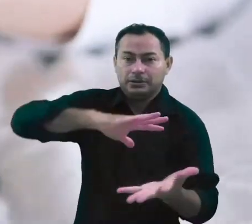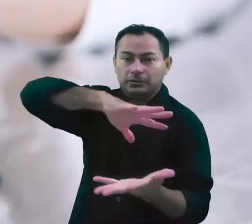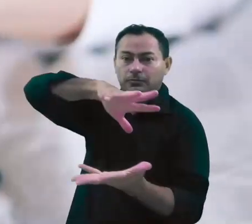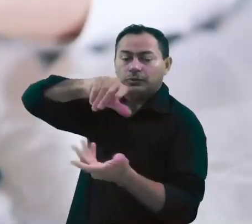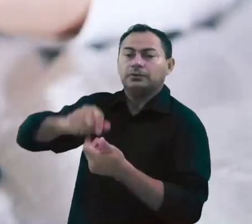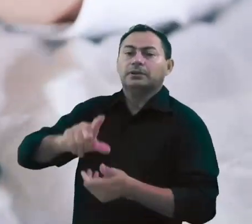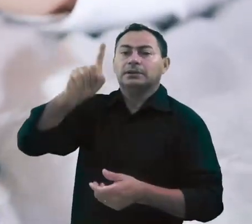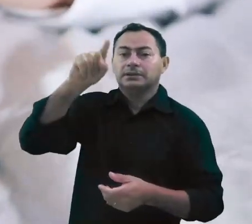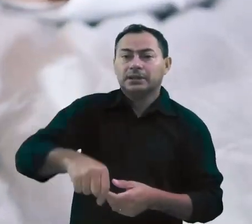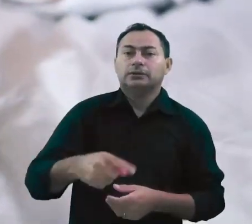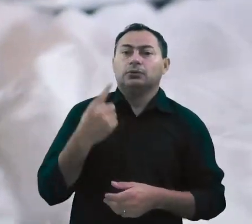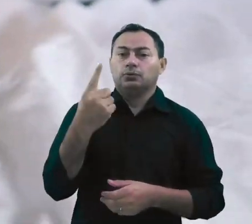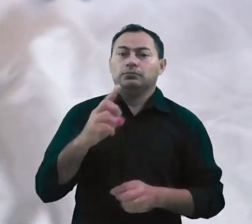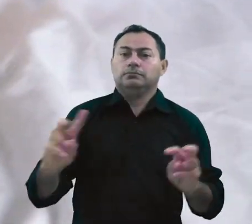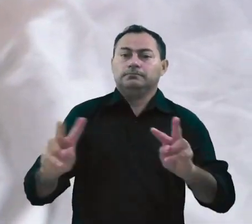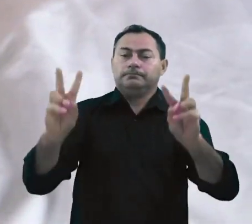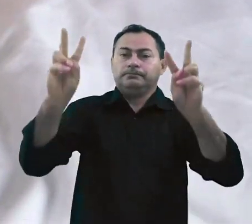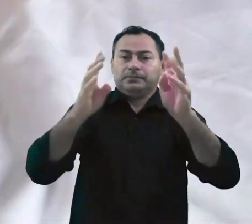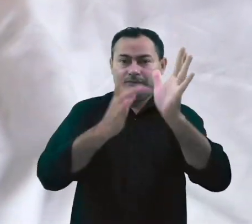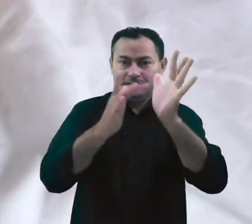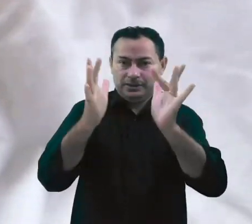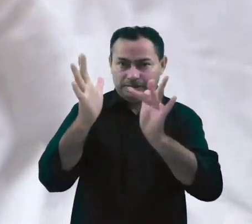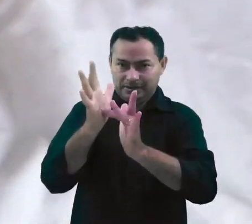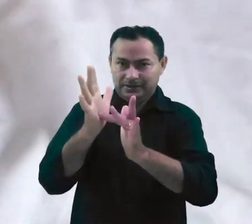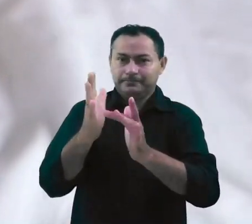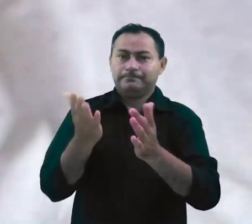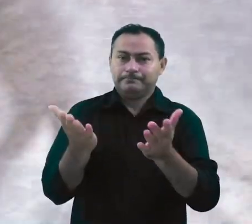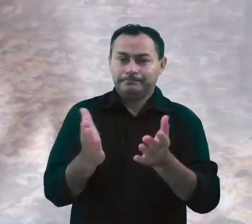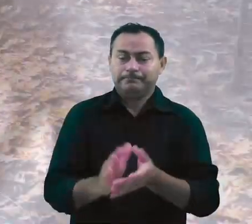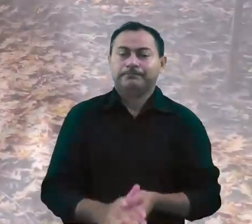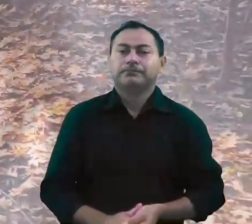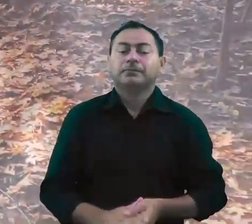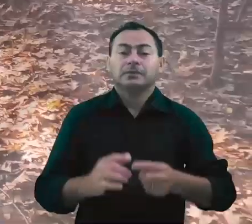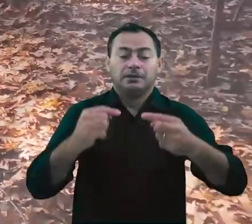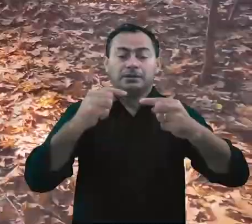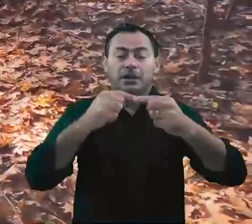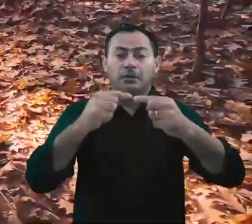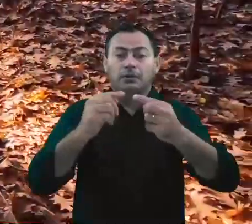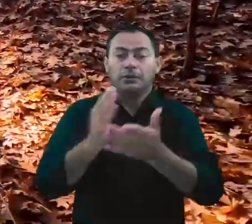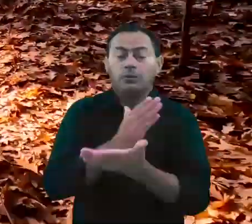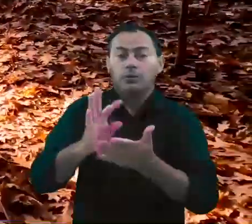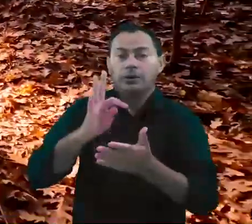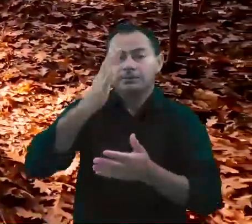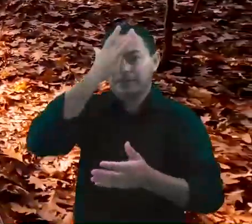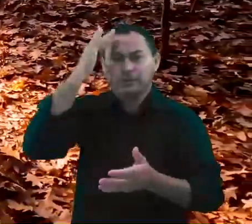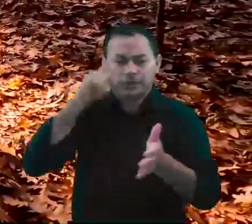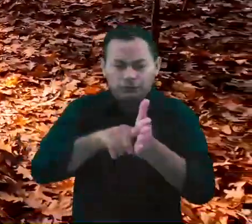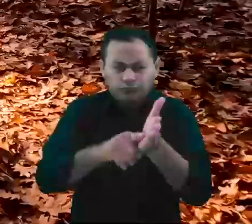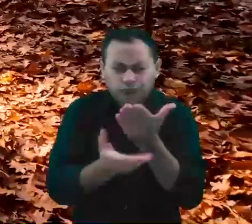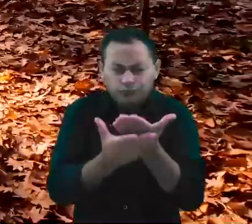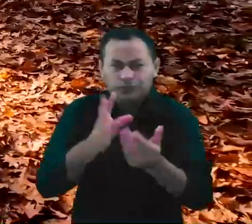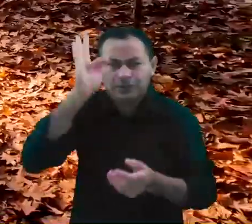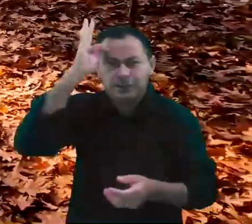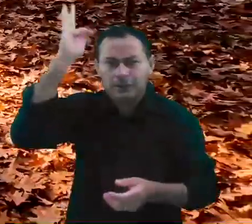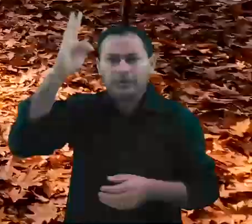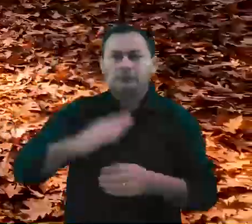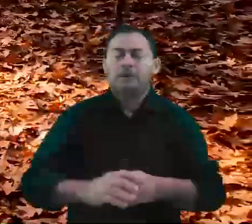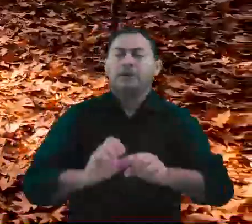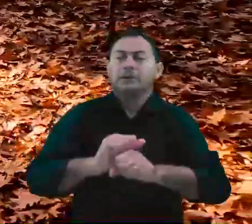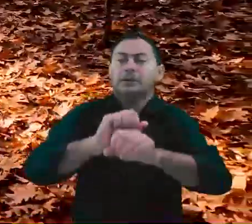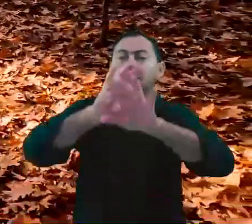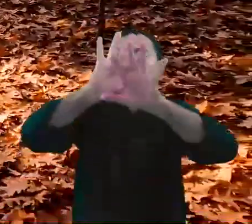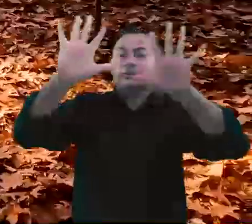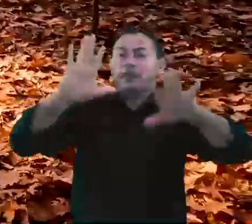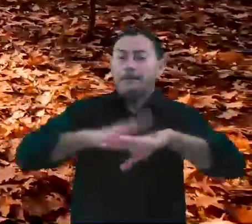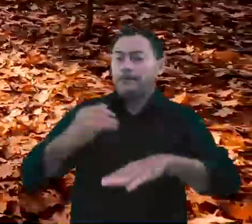perdidos desse mundo como um dos valores de Jesus Cristo. De acordo com alguns teólogos, a declaração mais